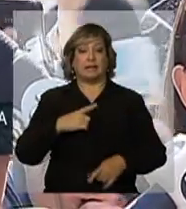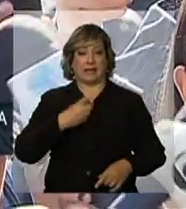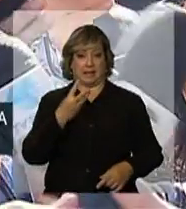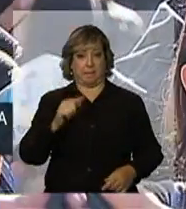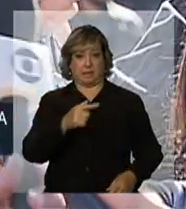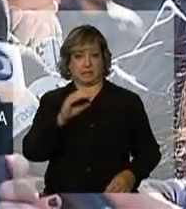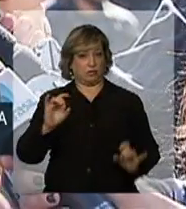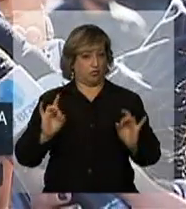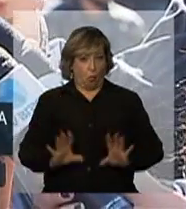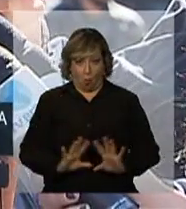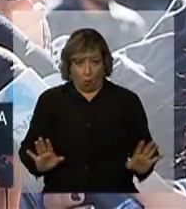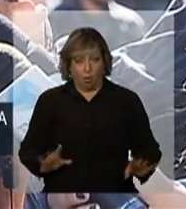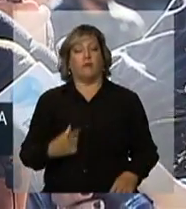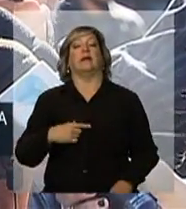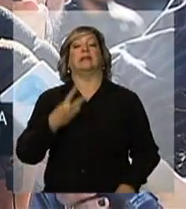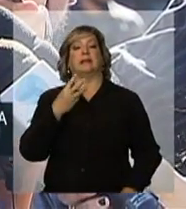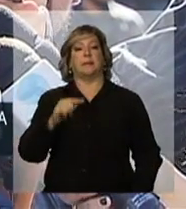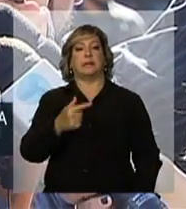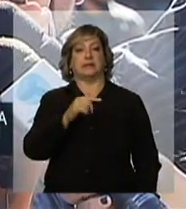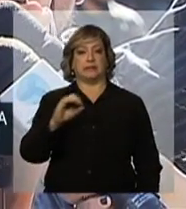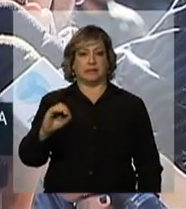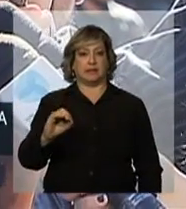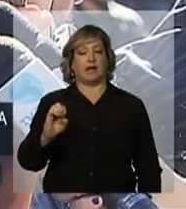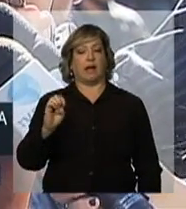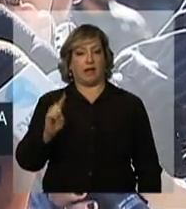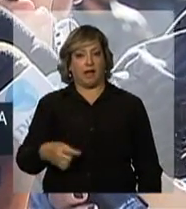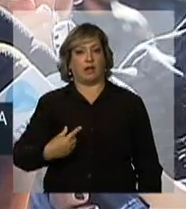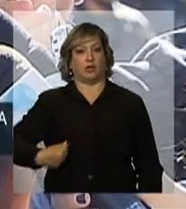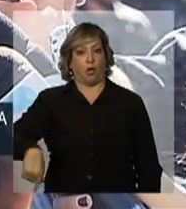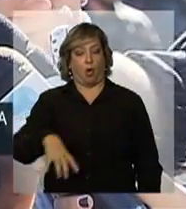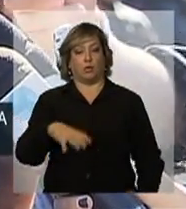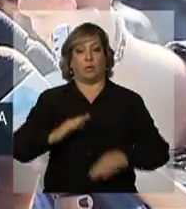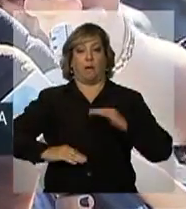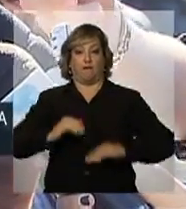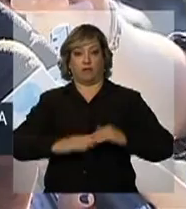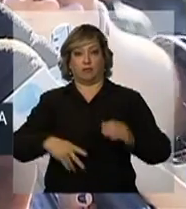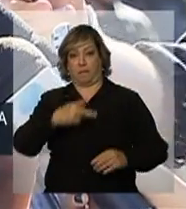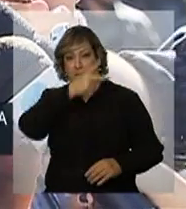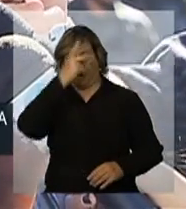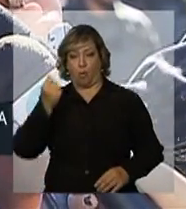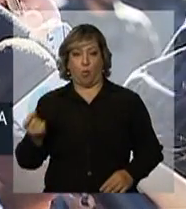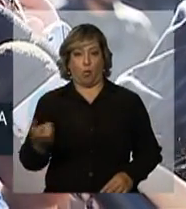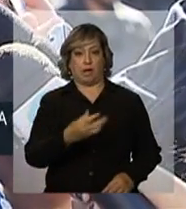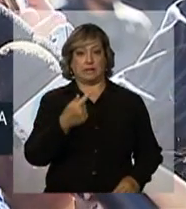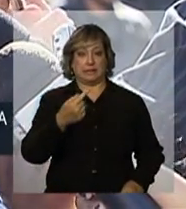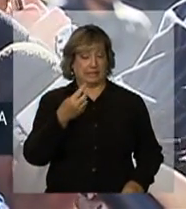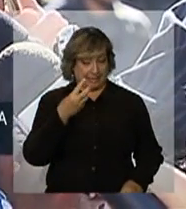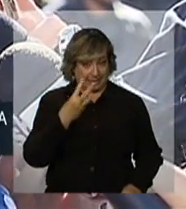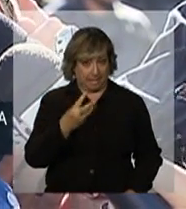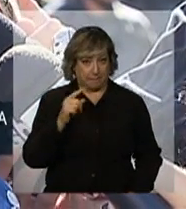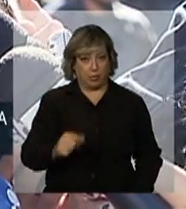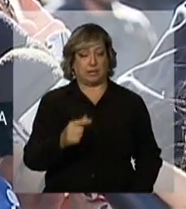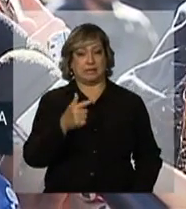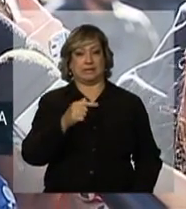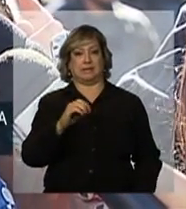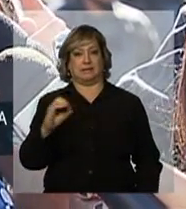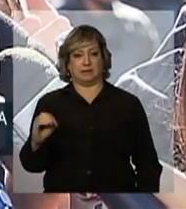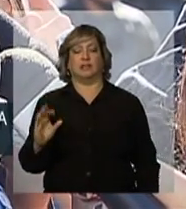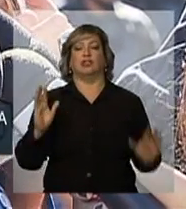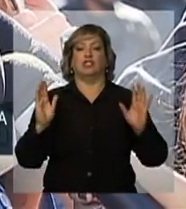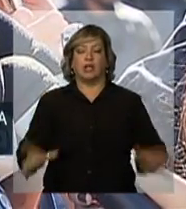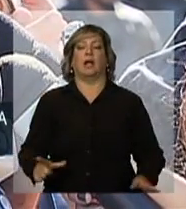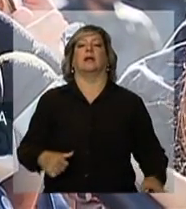3.700... Nós temos 3.700, que é o nosso efetivo profissional, que é o efetivo mais experiente, que já participou de